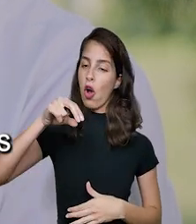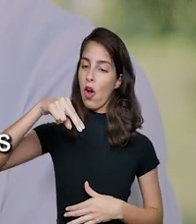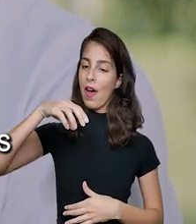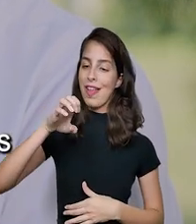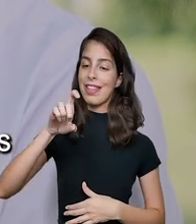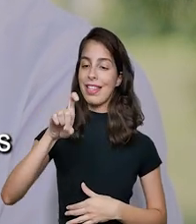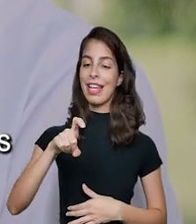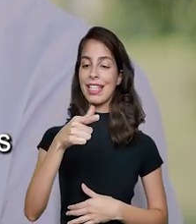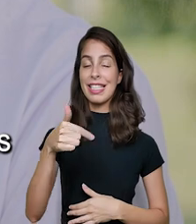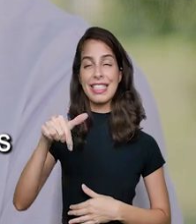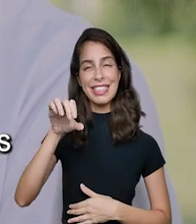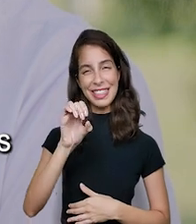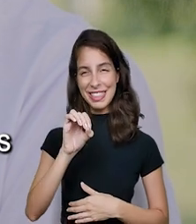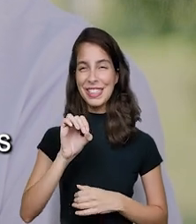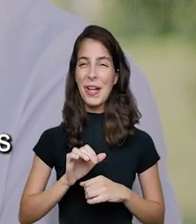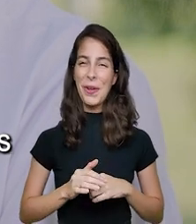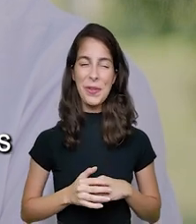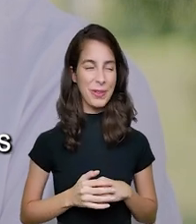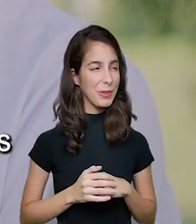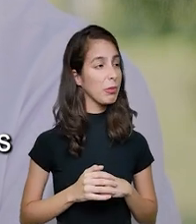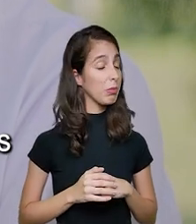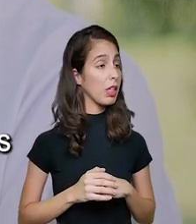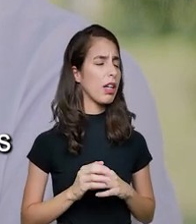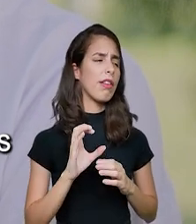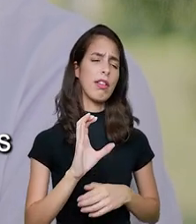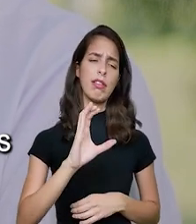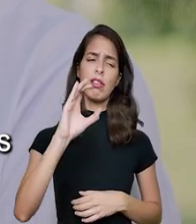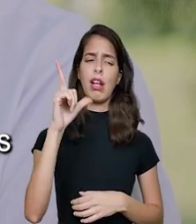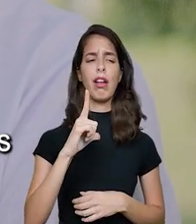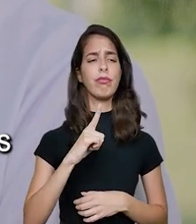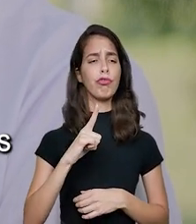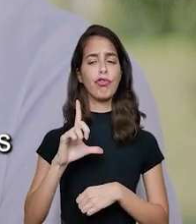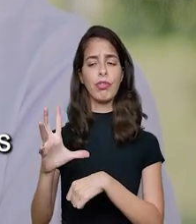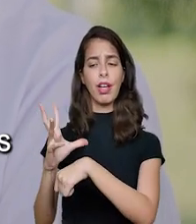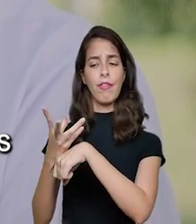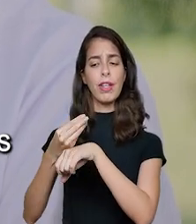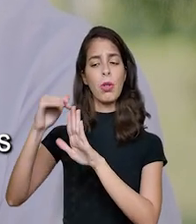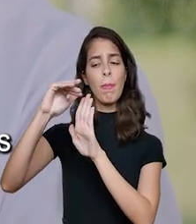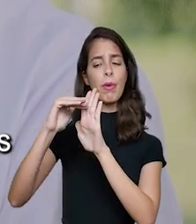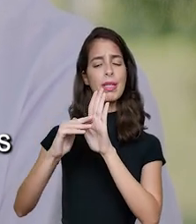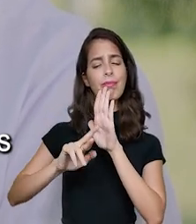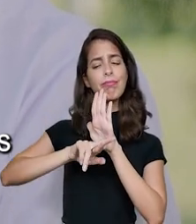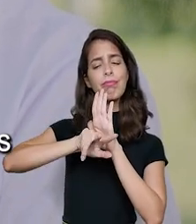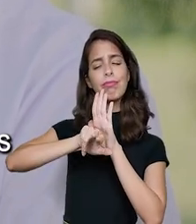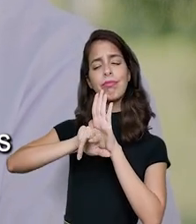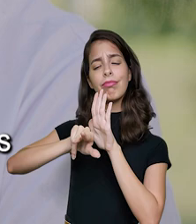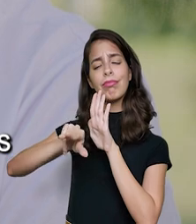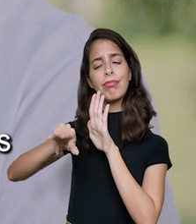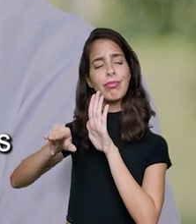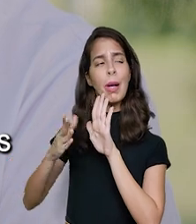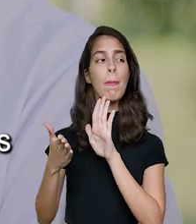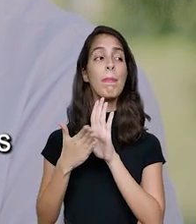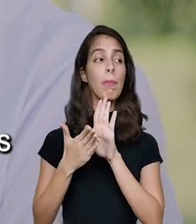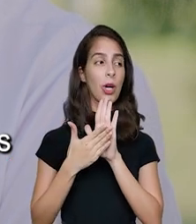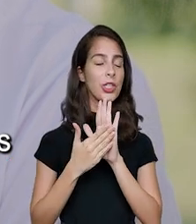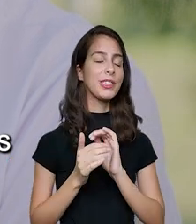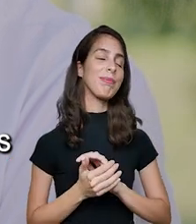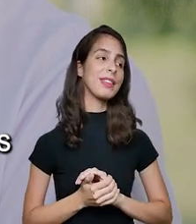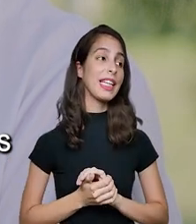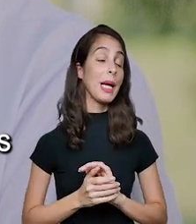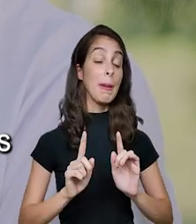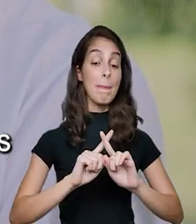Eh claro que tem né atividades variadas mas a gente nós e